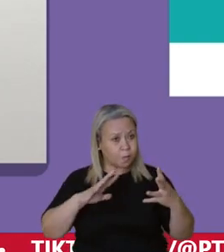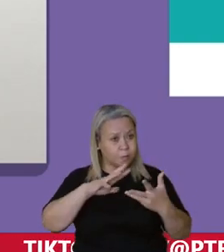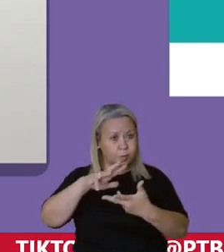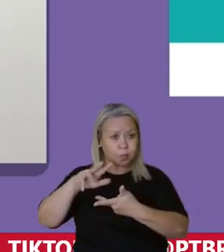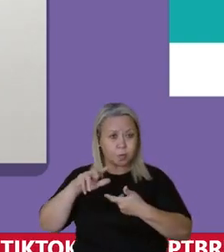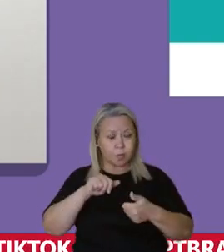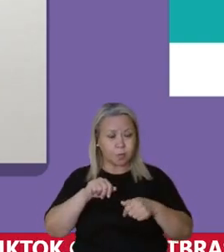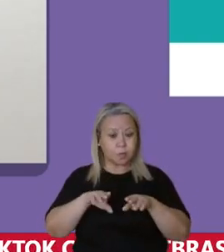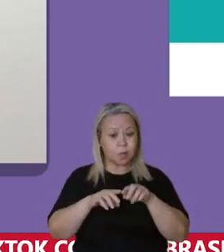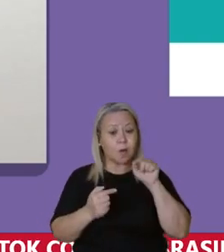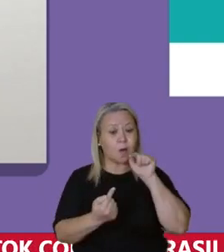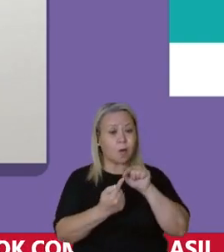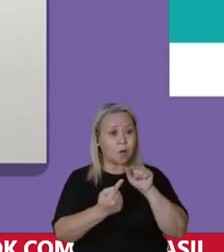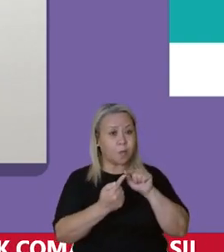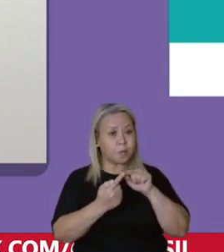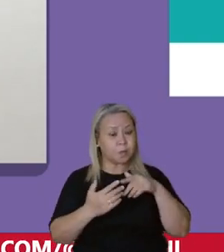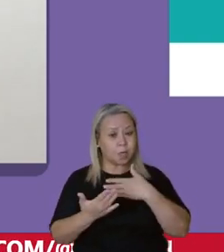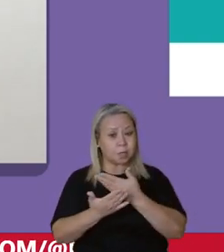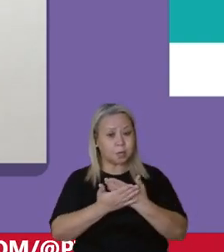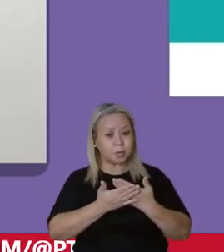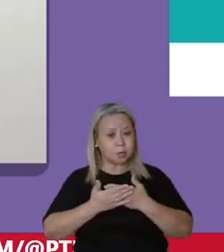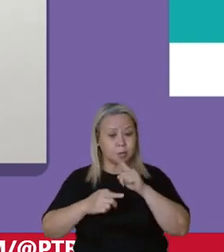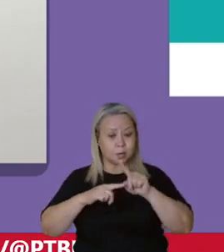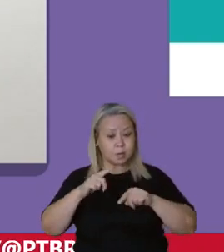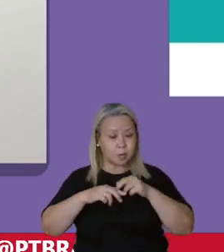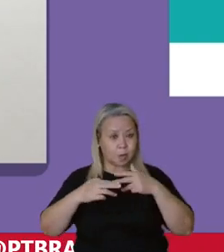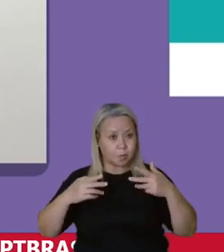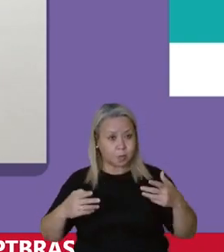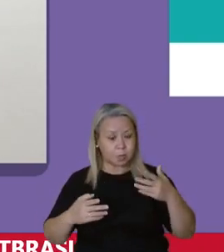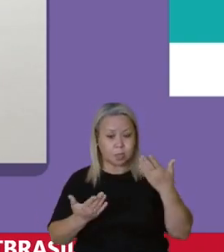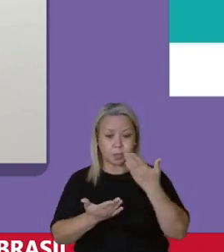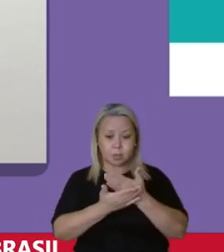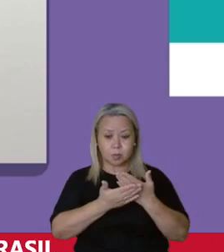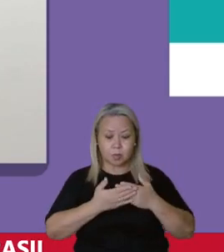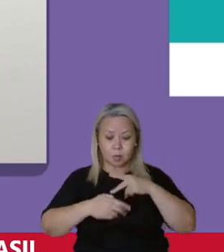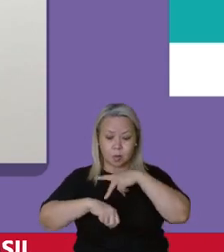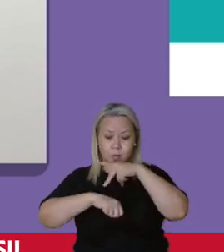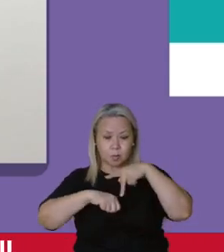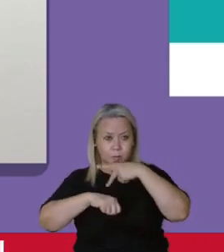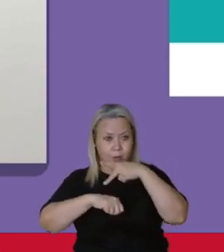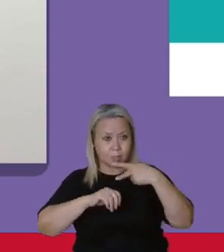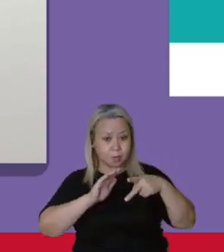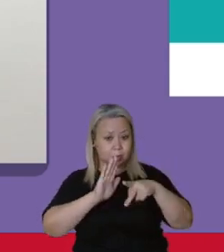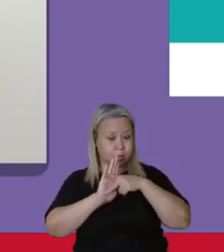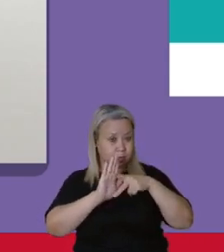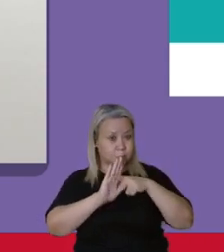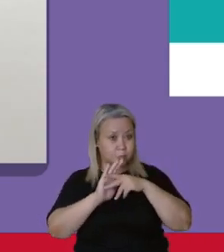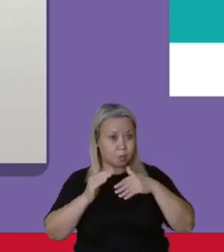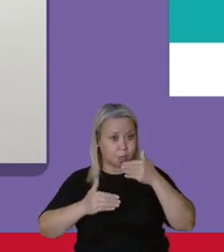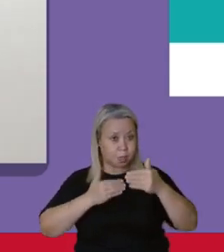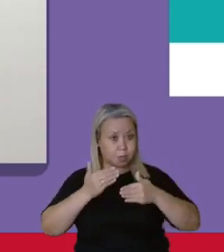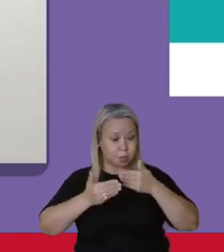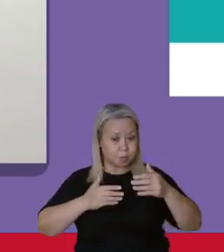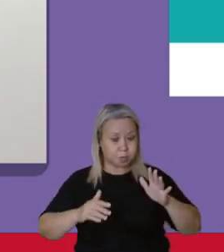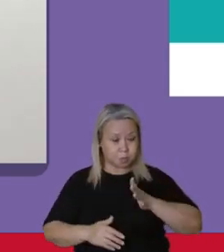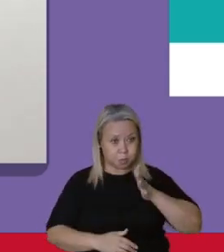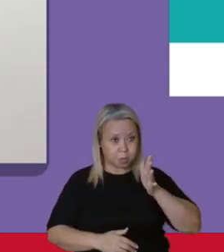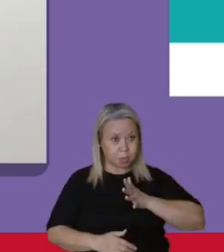inclusive, é objeto de estudo em vários países, inclusive entre os próprios países desenvolvidos, pela